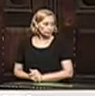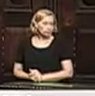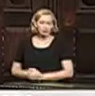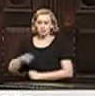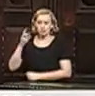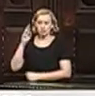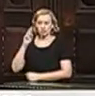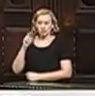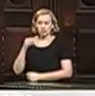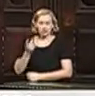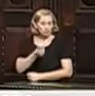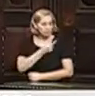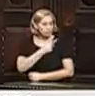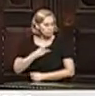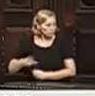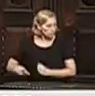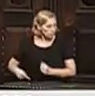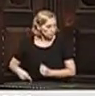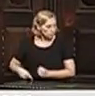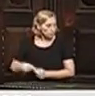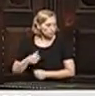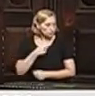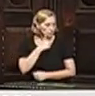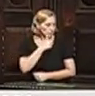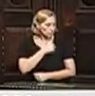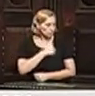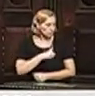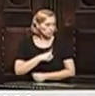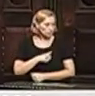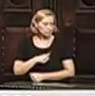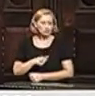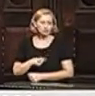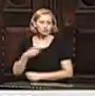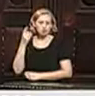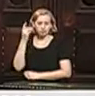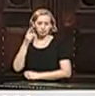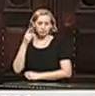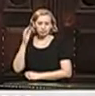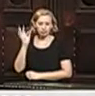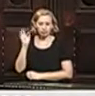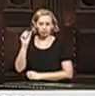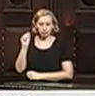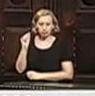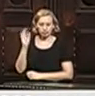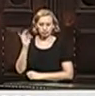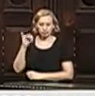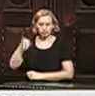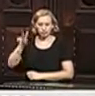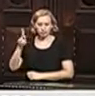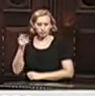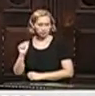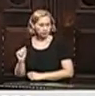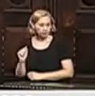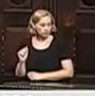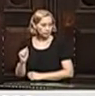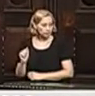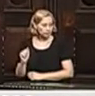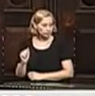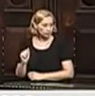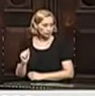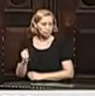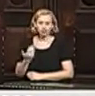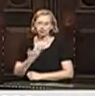Senhora Presidente, em exercício, deputada Fatinha, senhores parlamentares